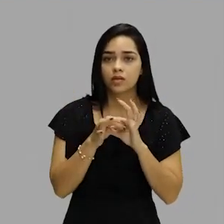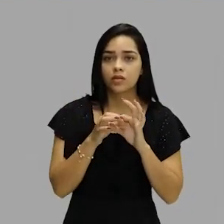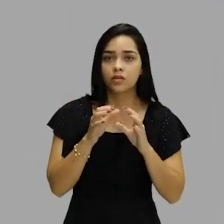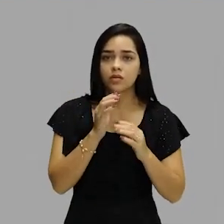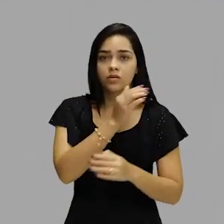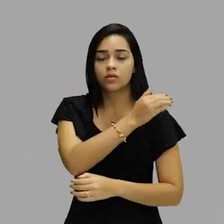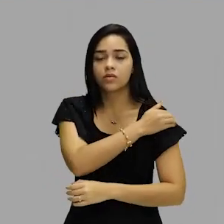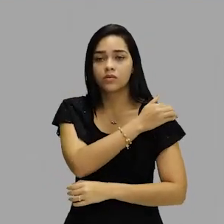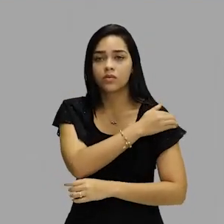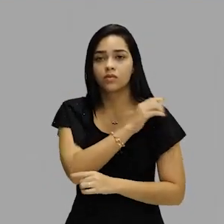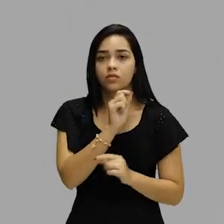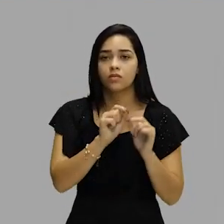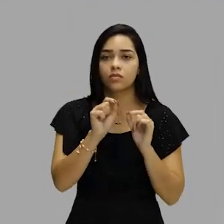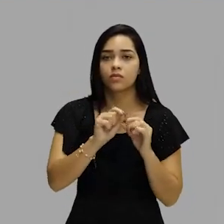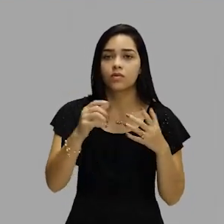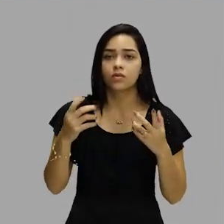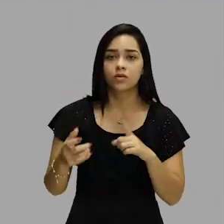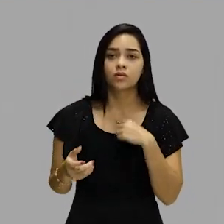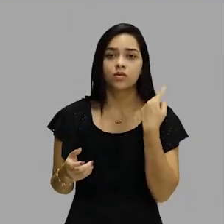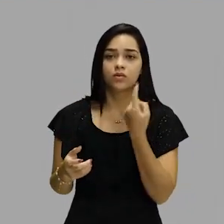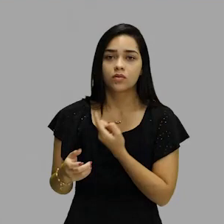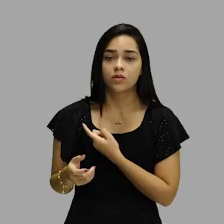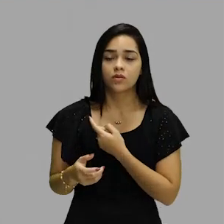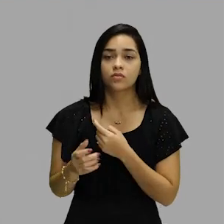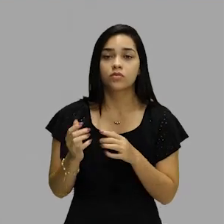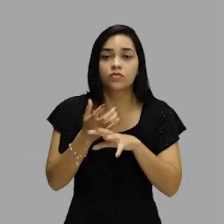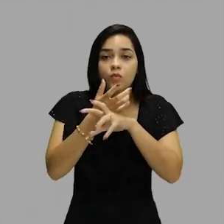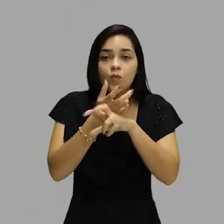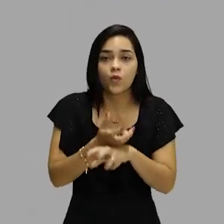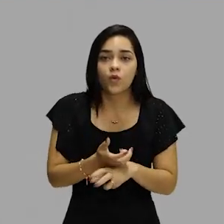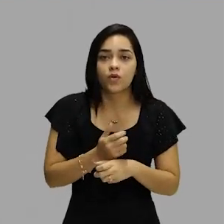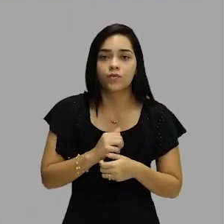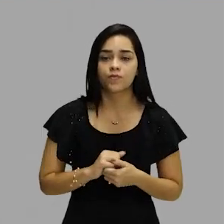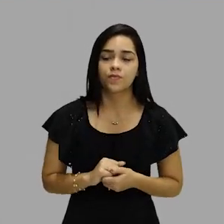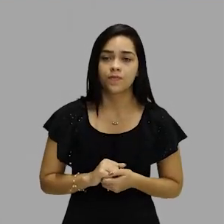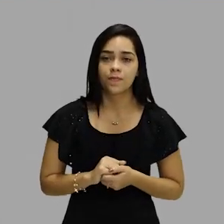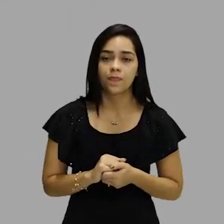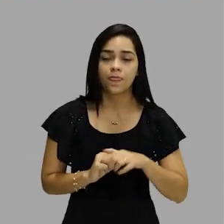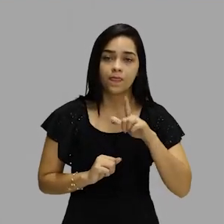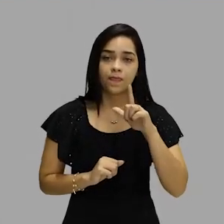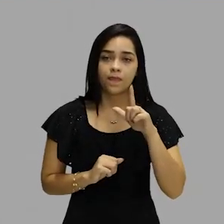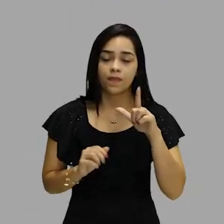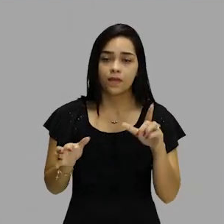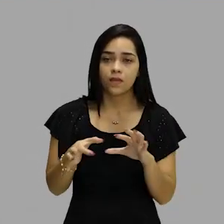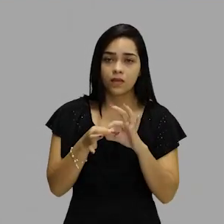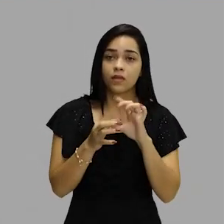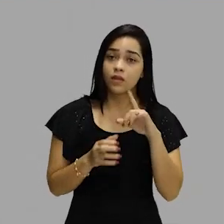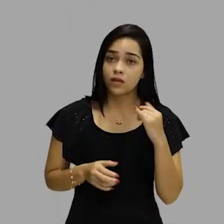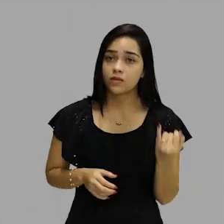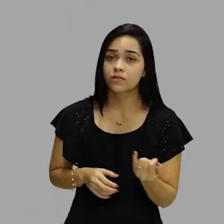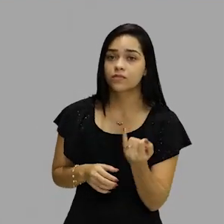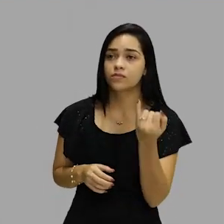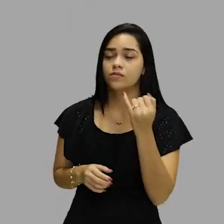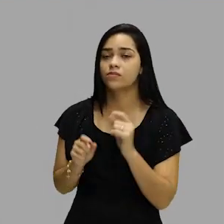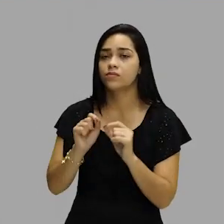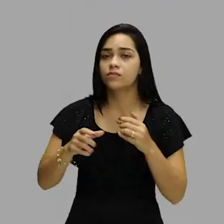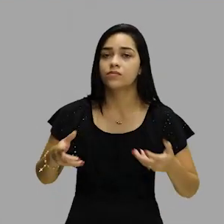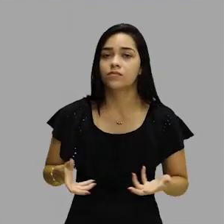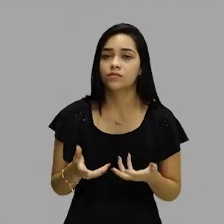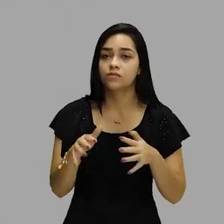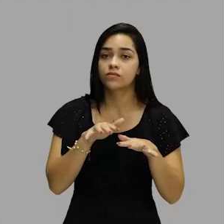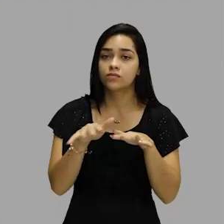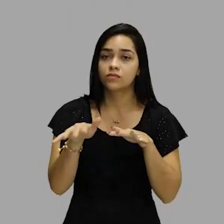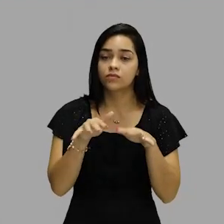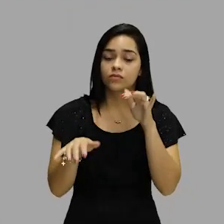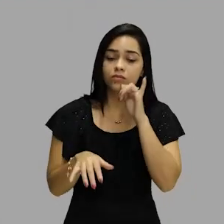músculos aos nossos ossos. Esses ligamentos, né, são muito importantes para promover os